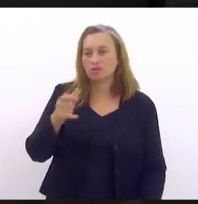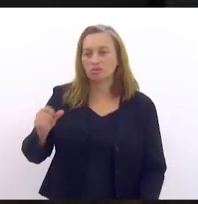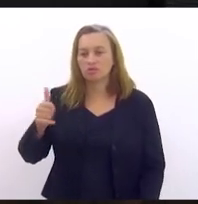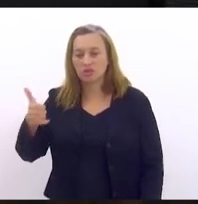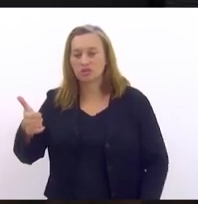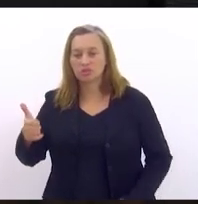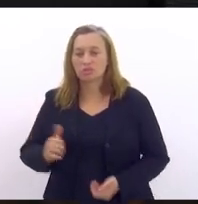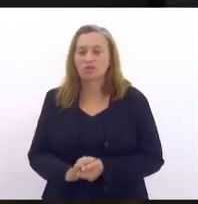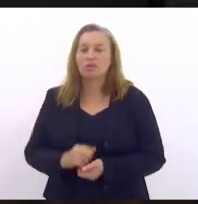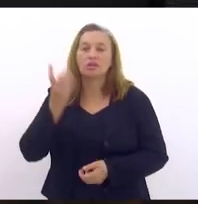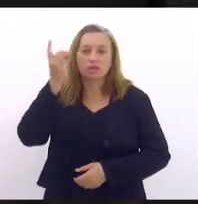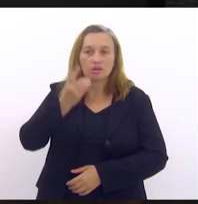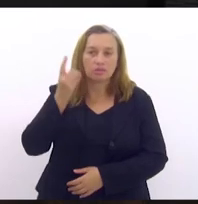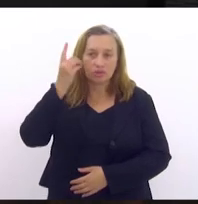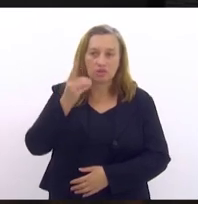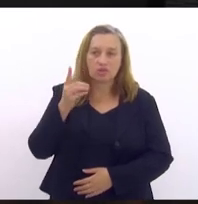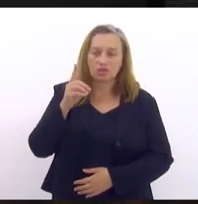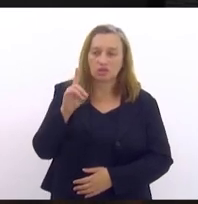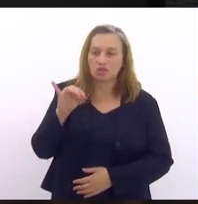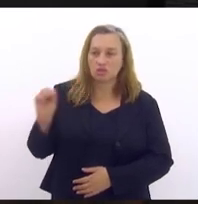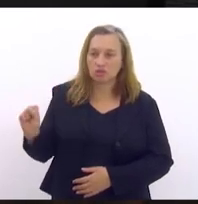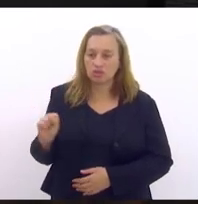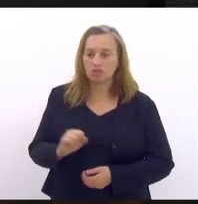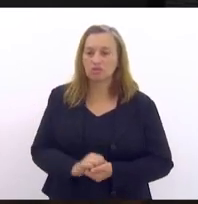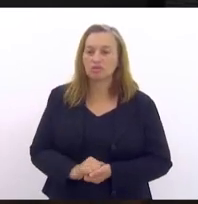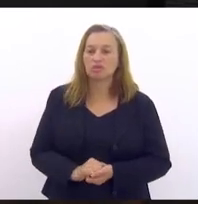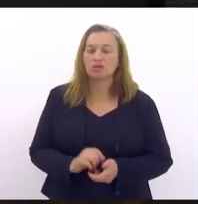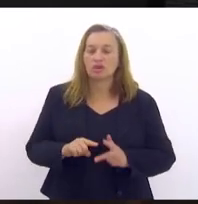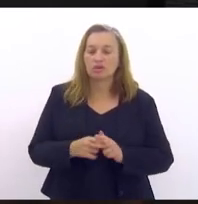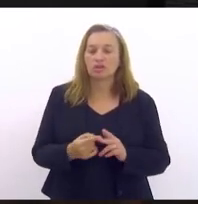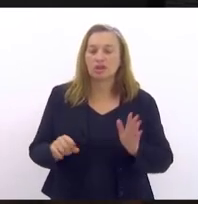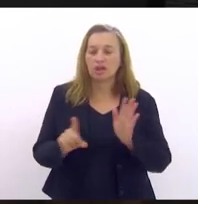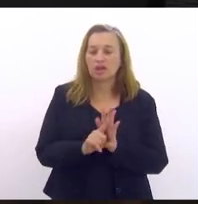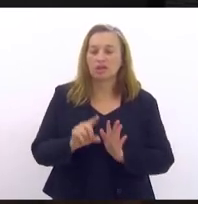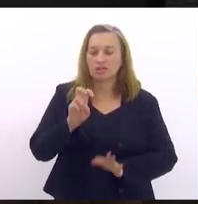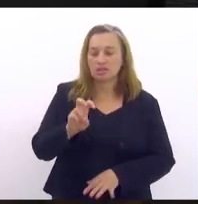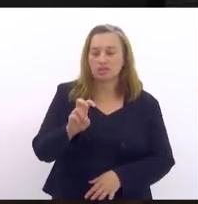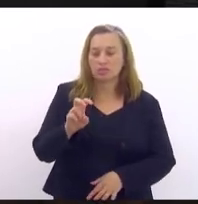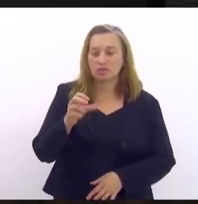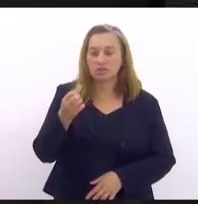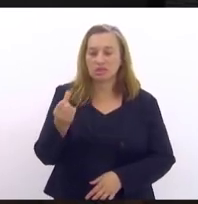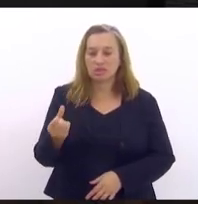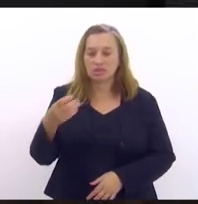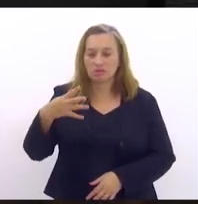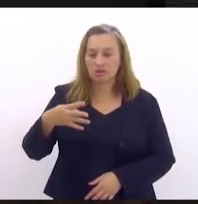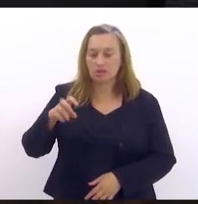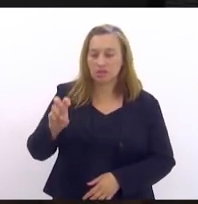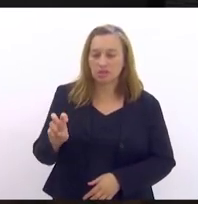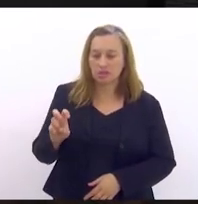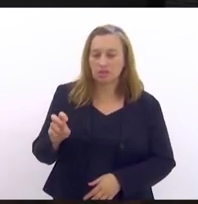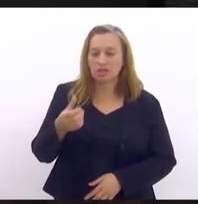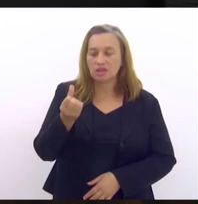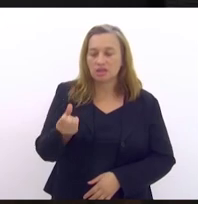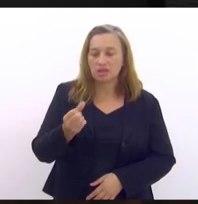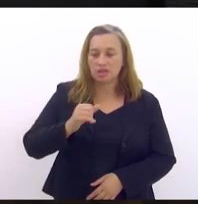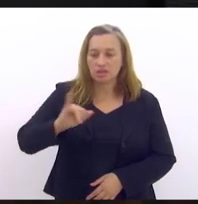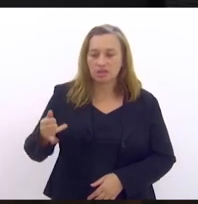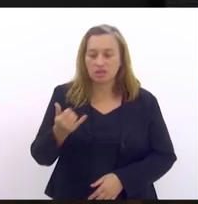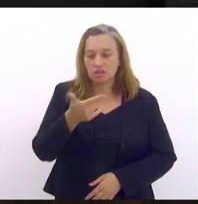5.054/2021, de autoria do deputado Dionísio Lins, que altera a lei número 5.645, de 6 de janeiro de